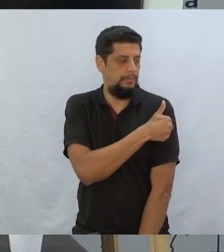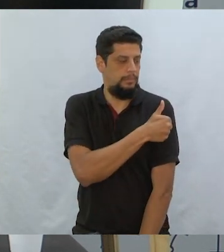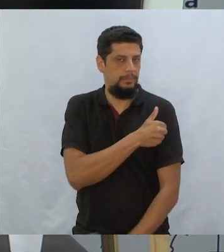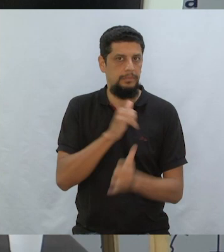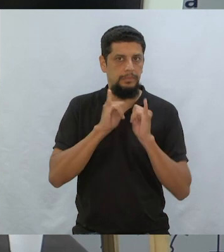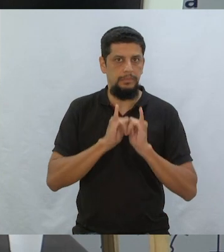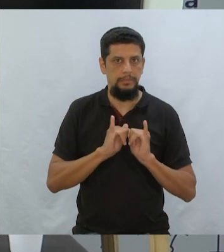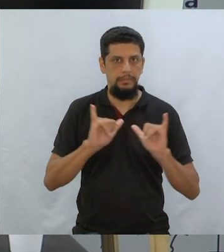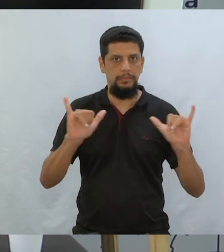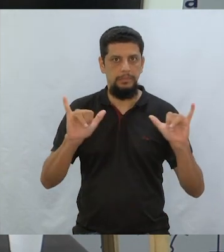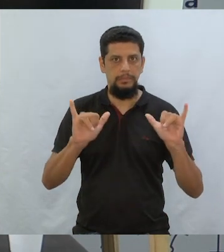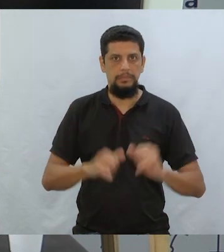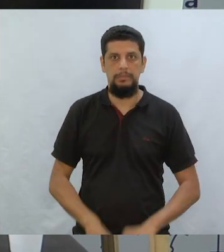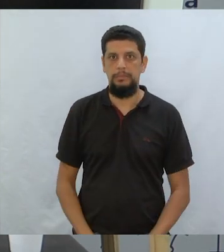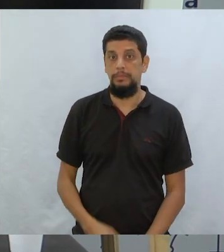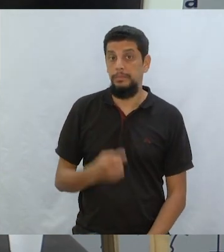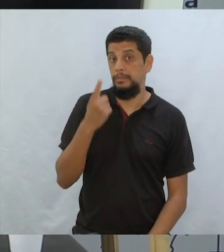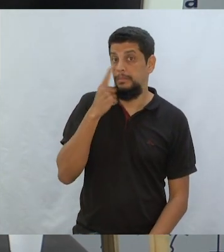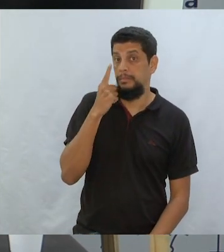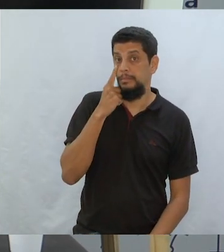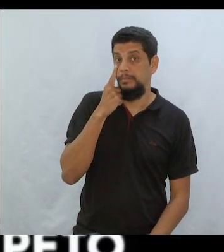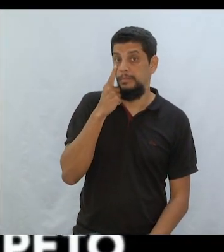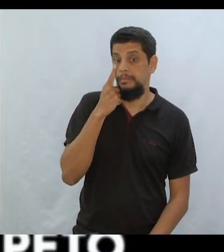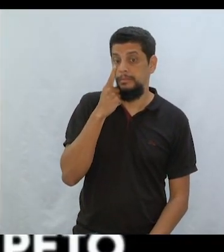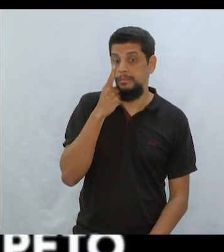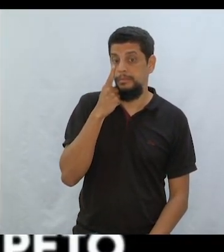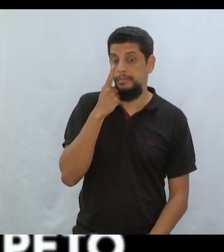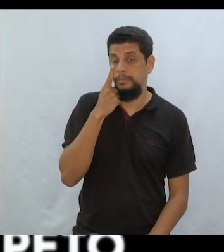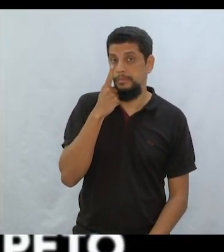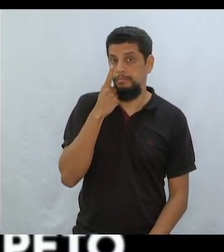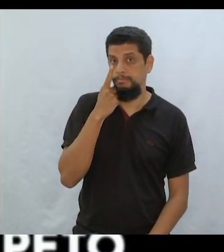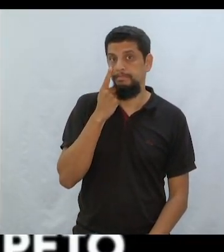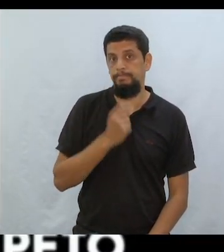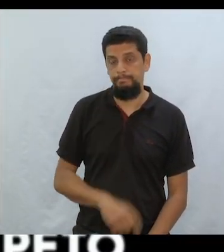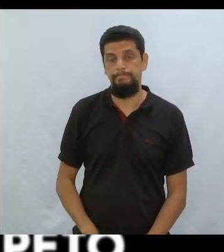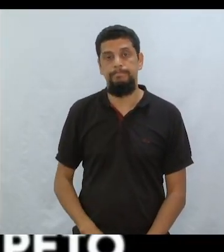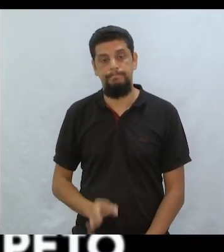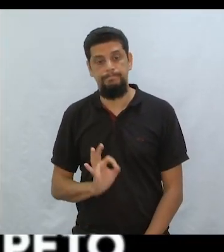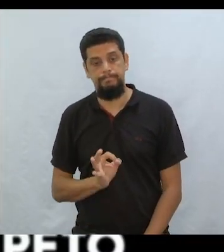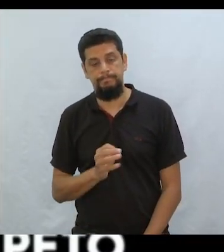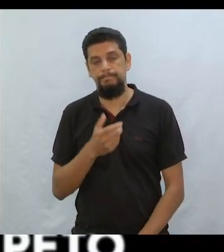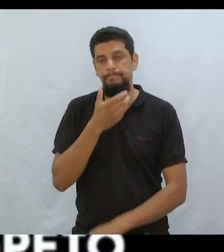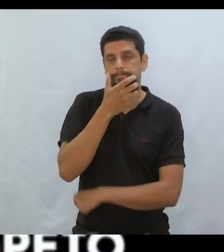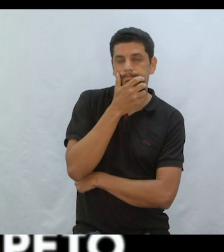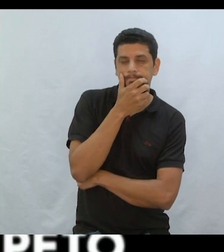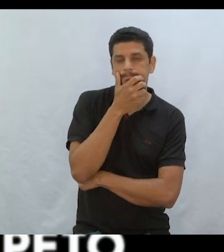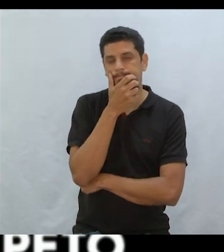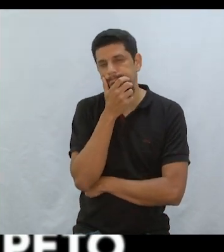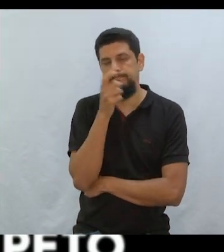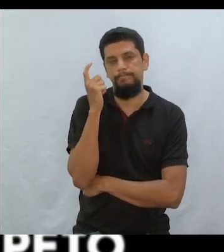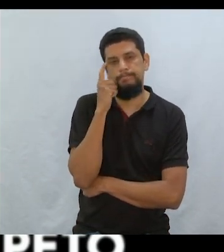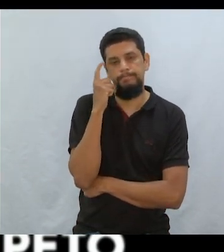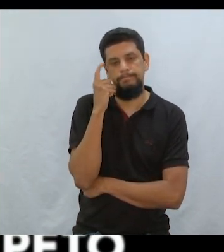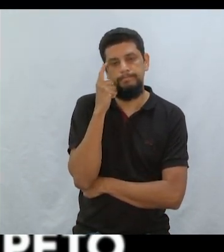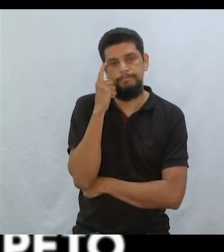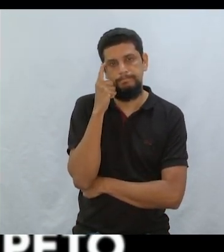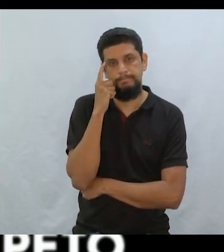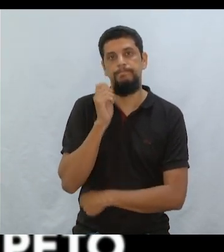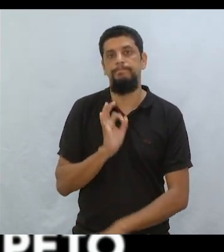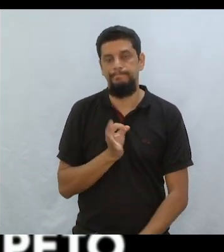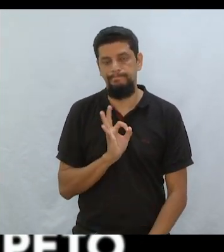um recado bem importante. Então, vamos ver que recado é esse? Olha lá. Ela está pensando.